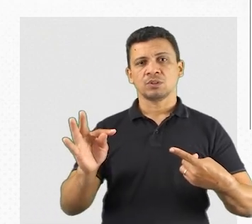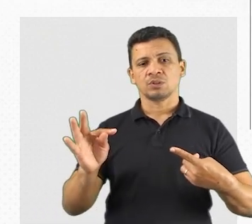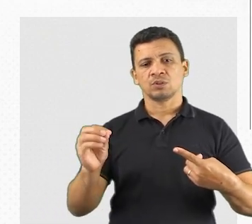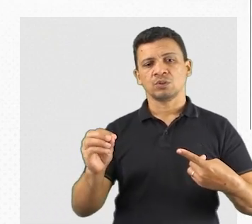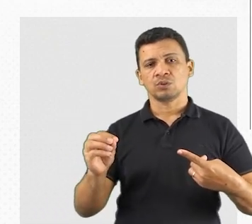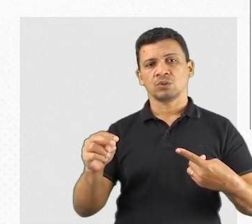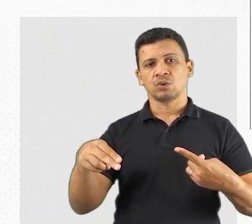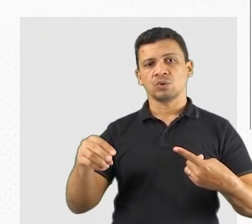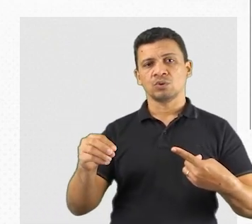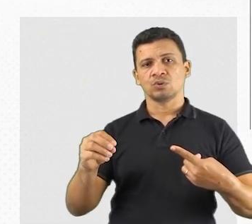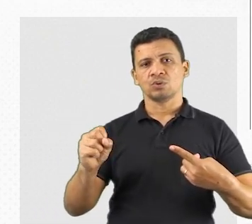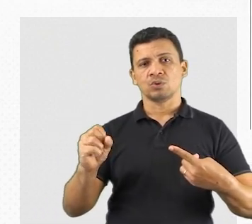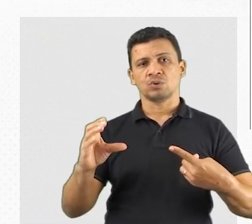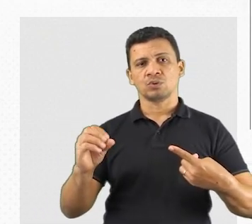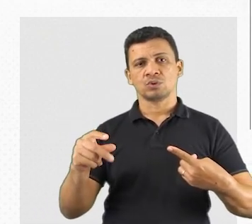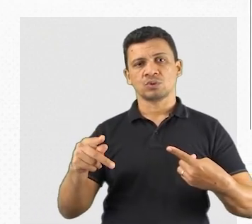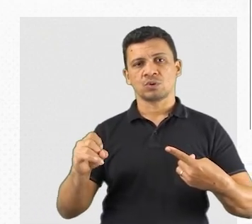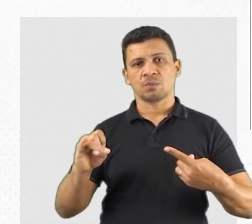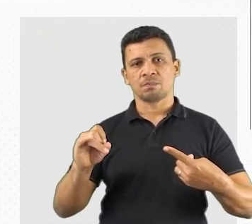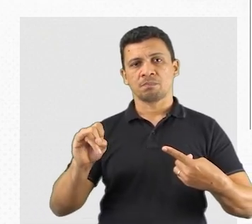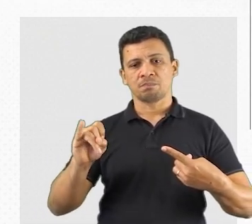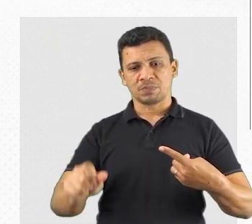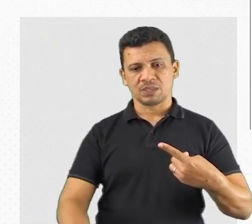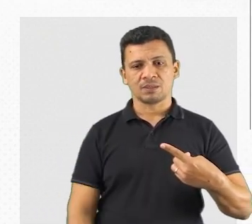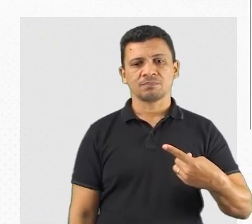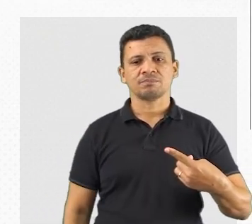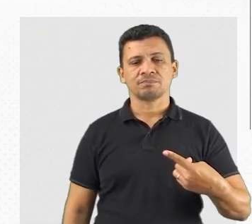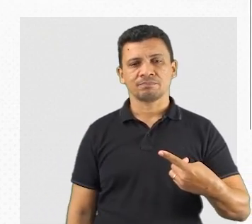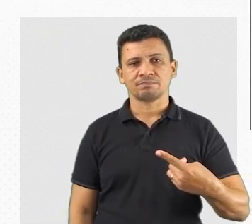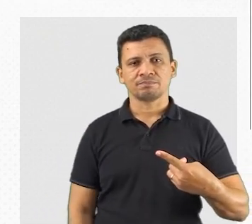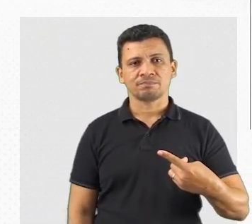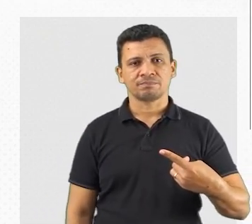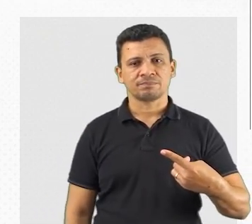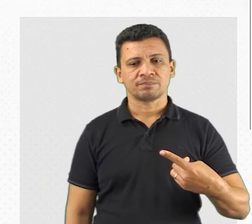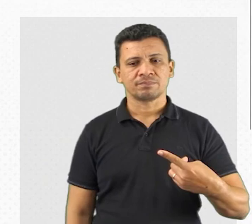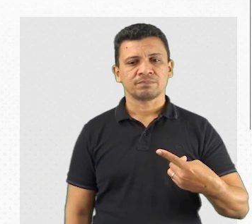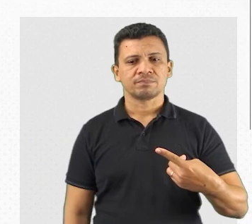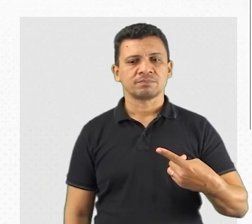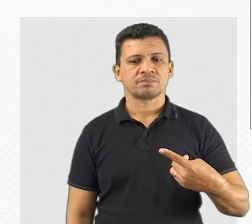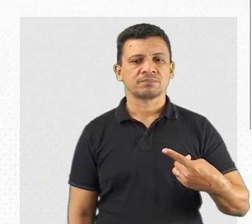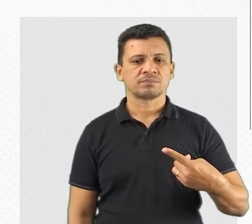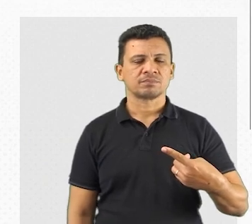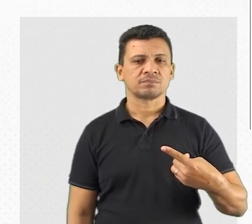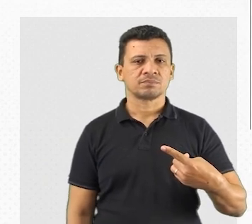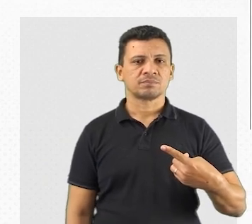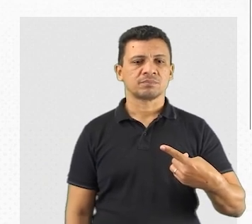tonoscopia, também chamada de tonometria.